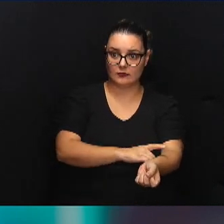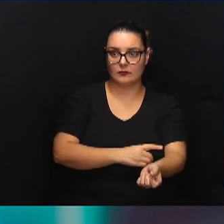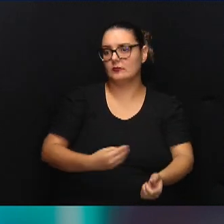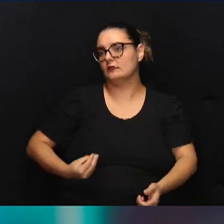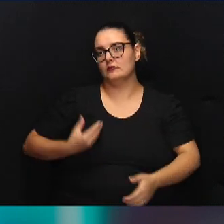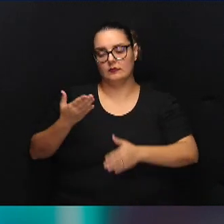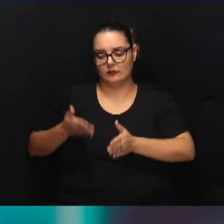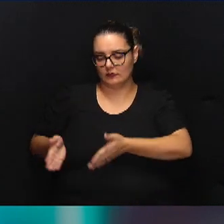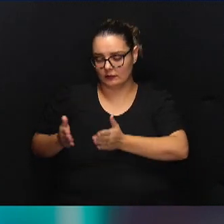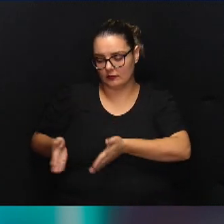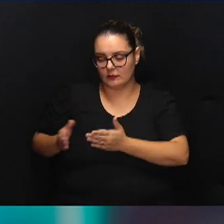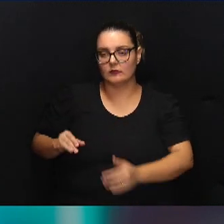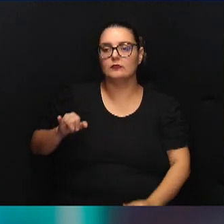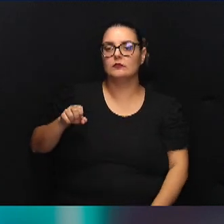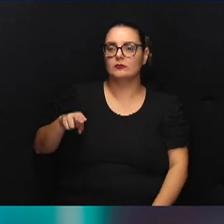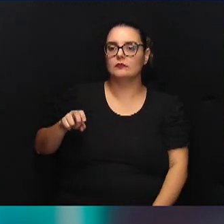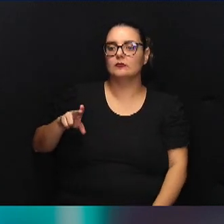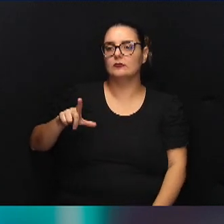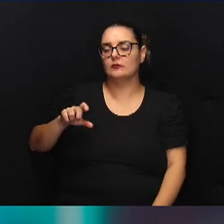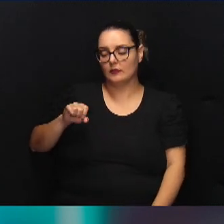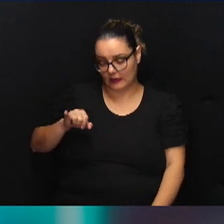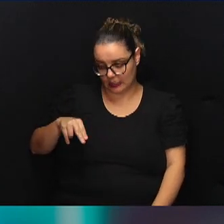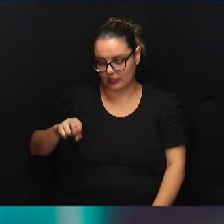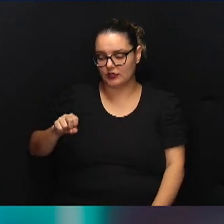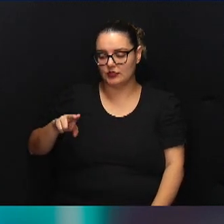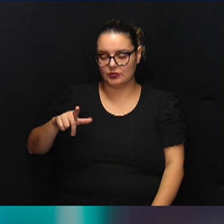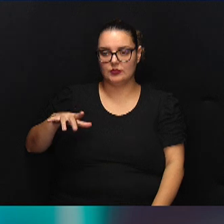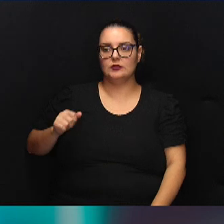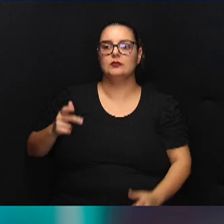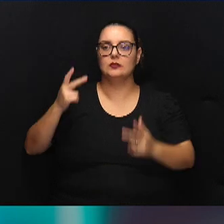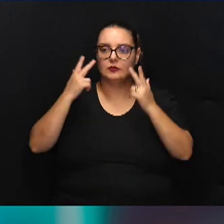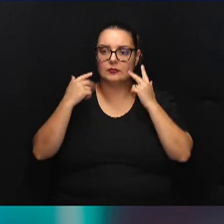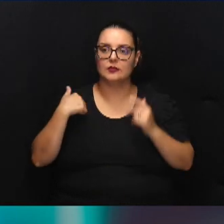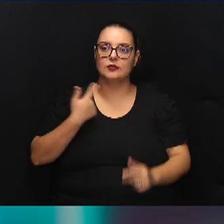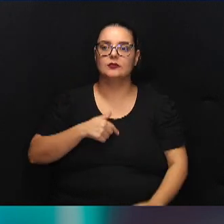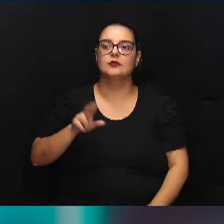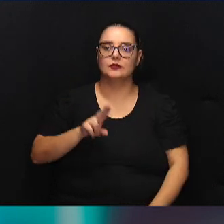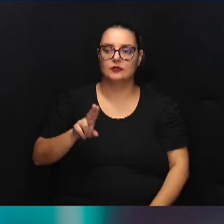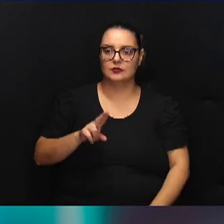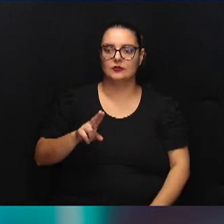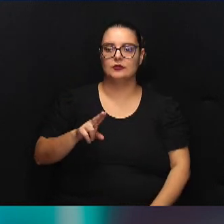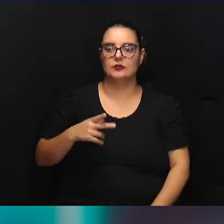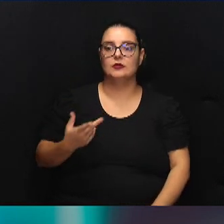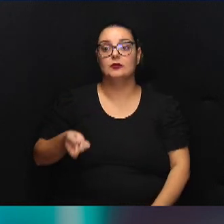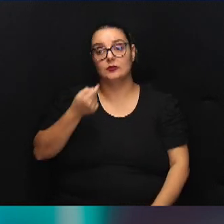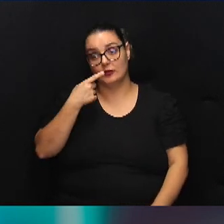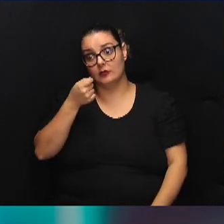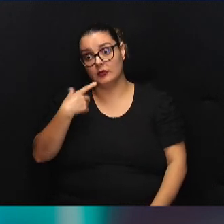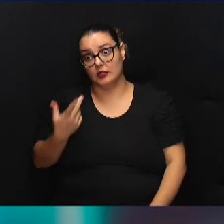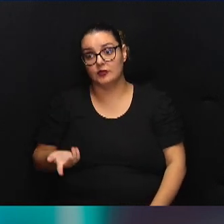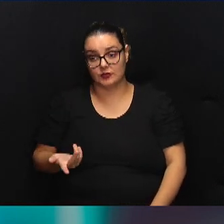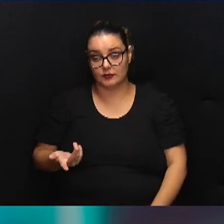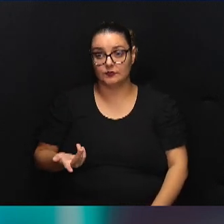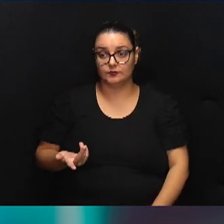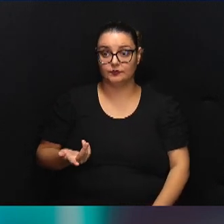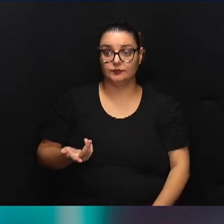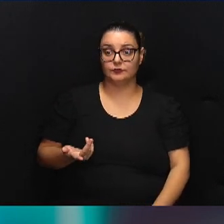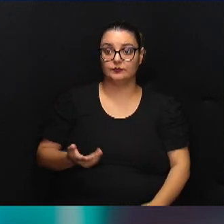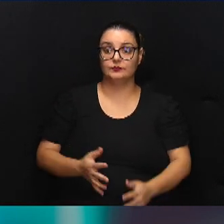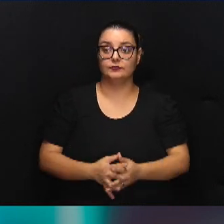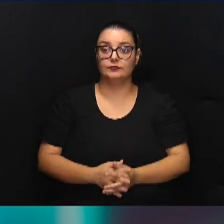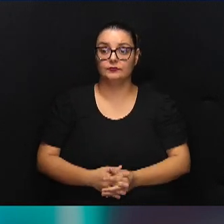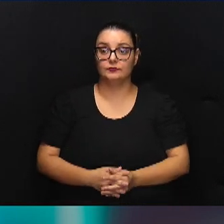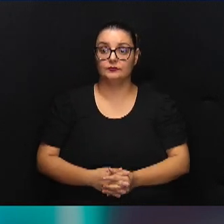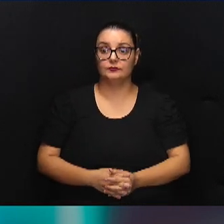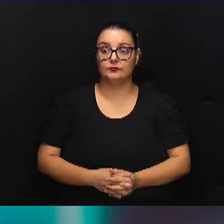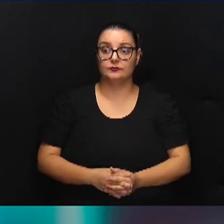produzindo insulina normalmente, né? Nós temos que usar esse artifício externo, né? Que